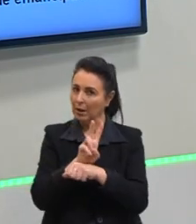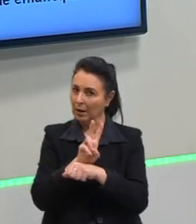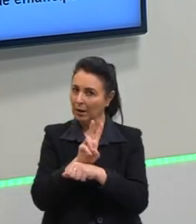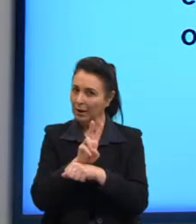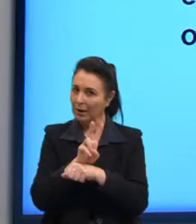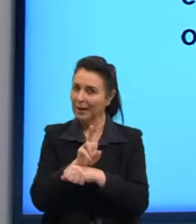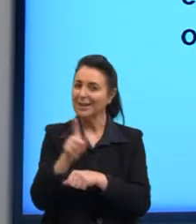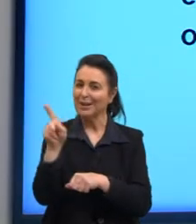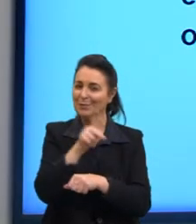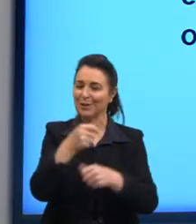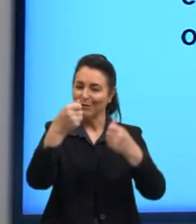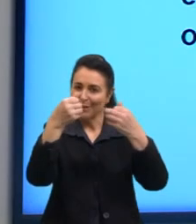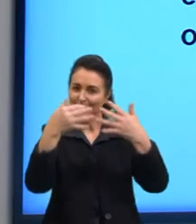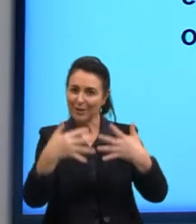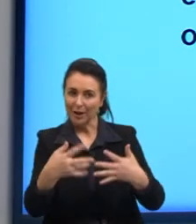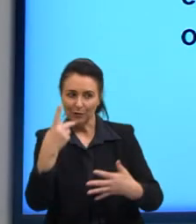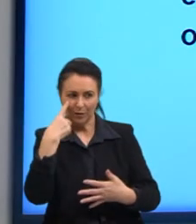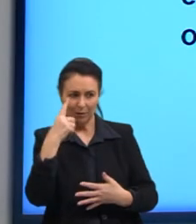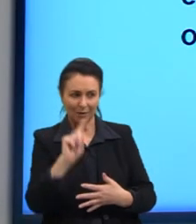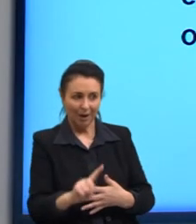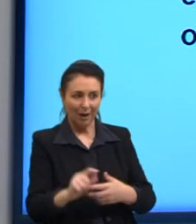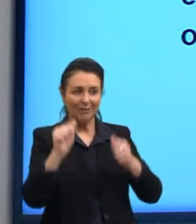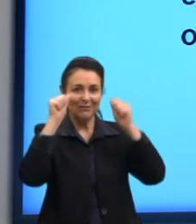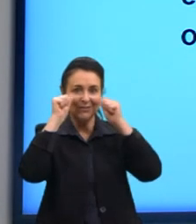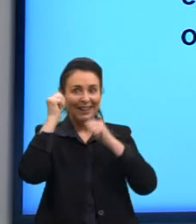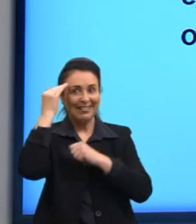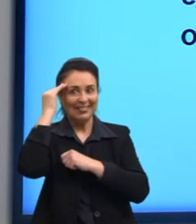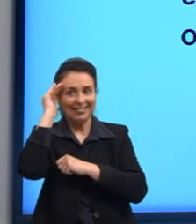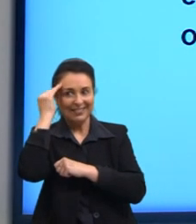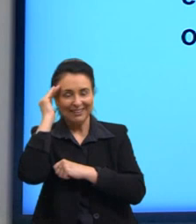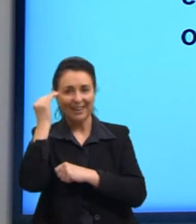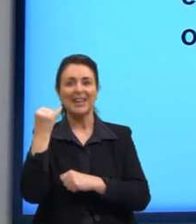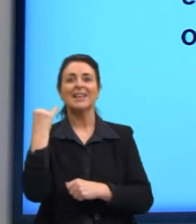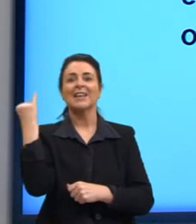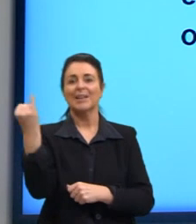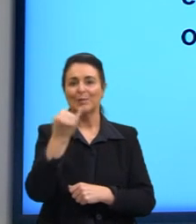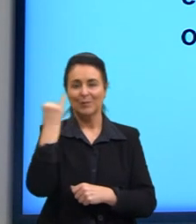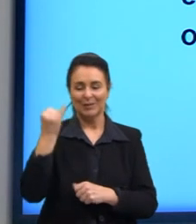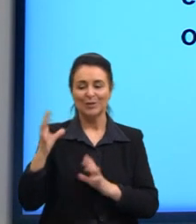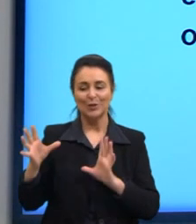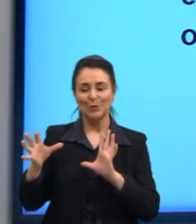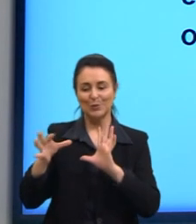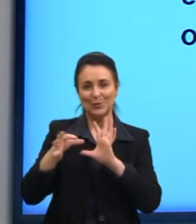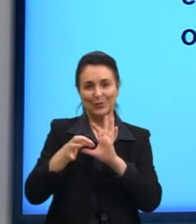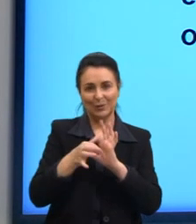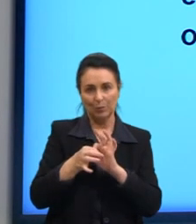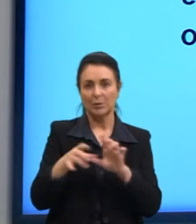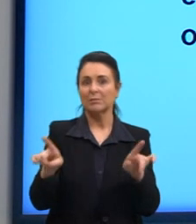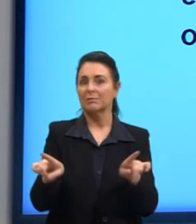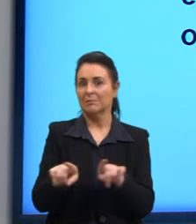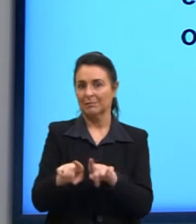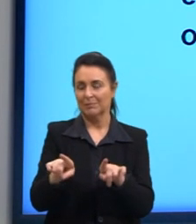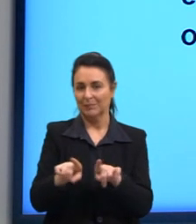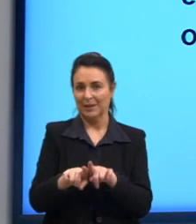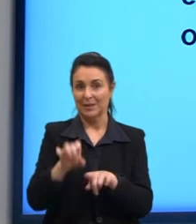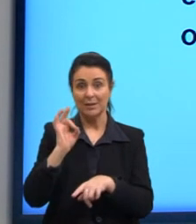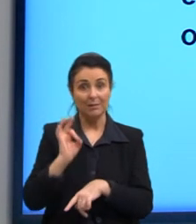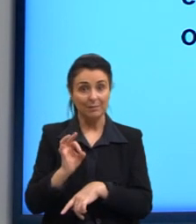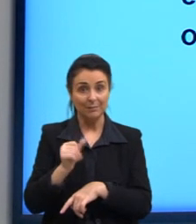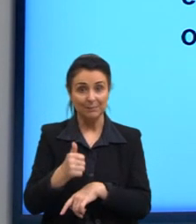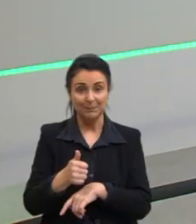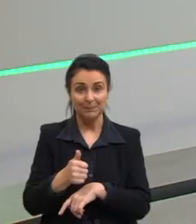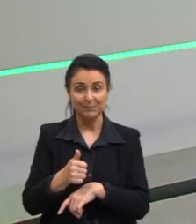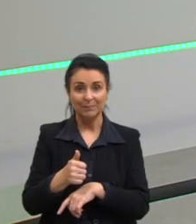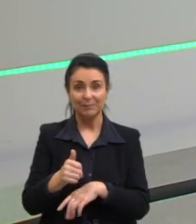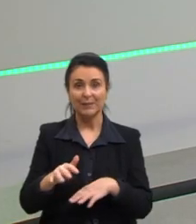para isso e vai entender a importância dos conectores interfrásicos também certo